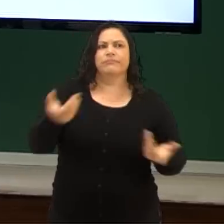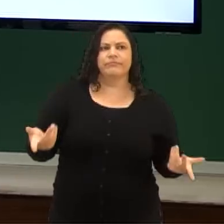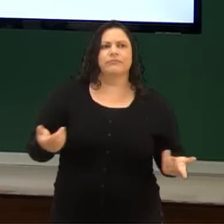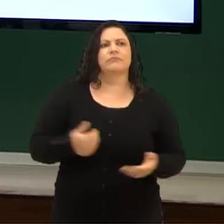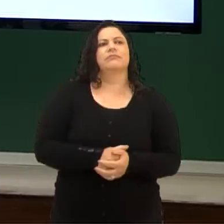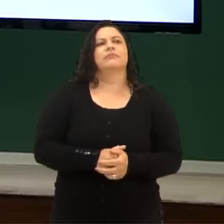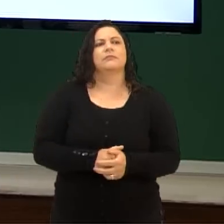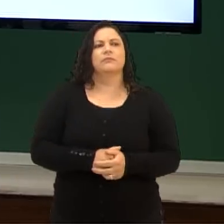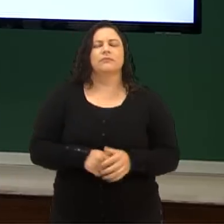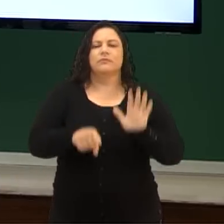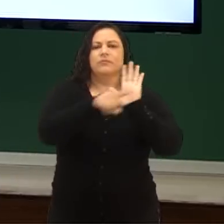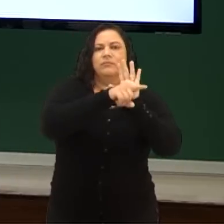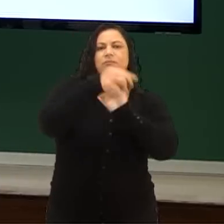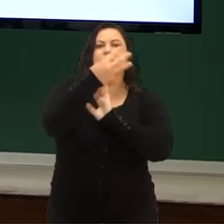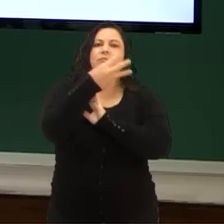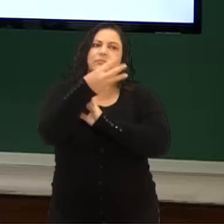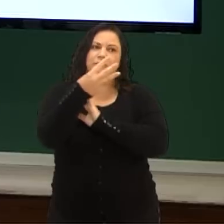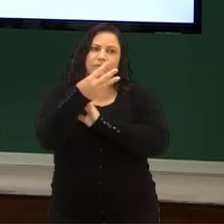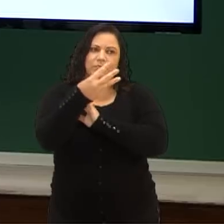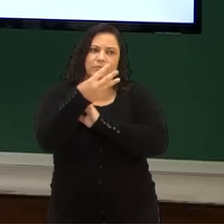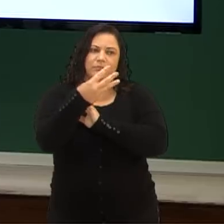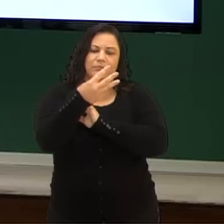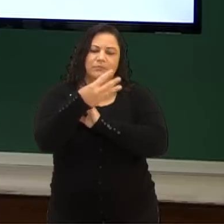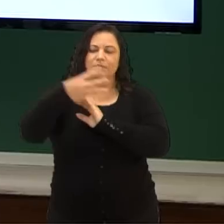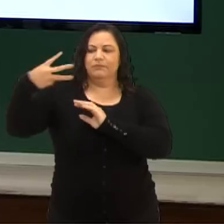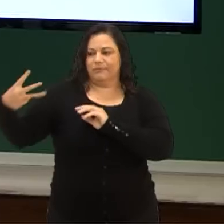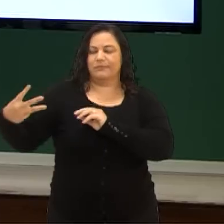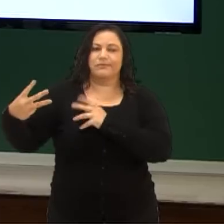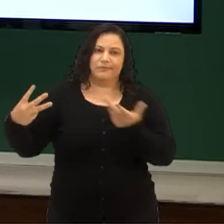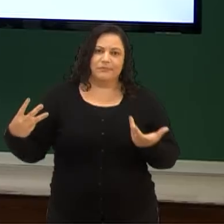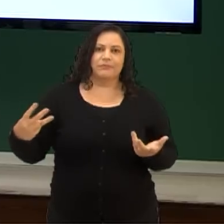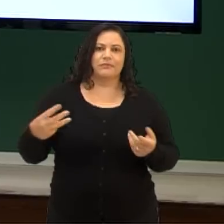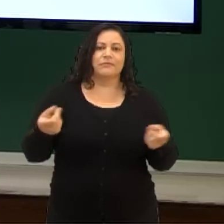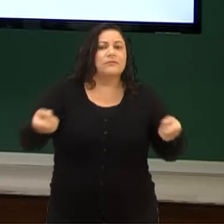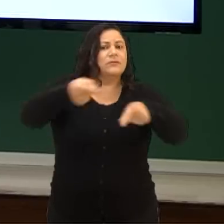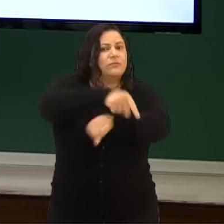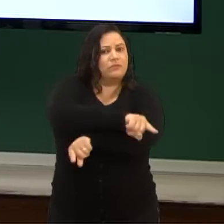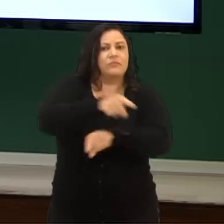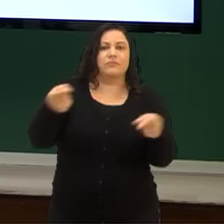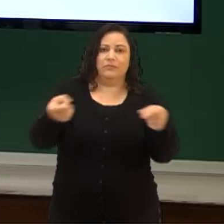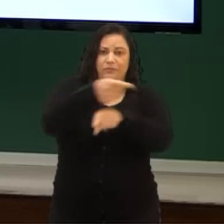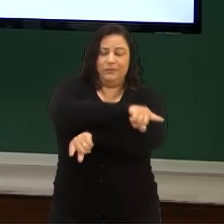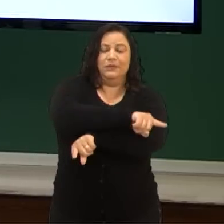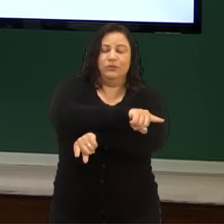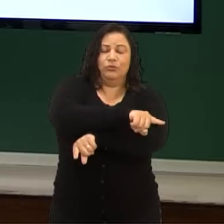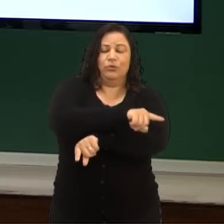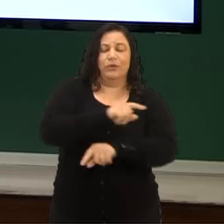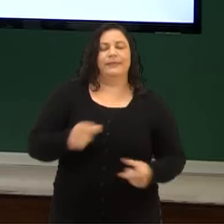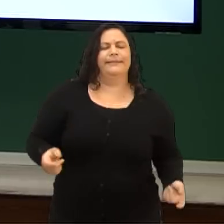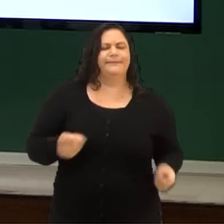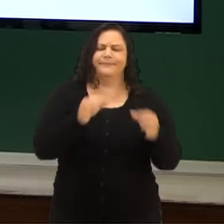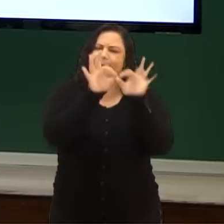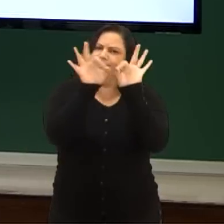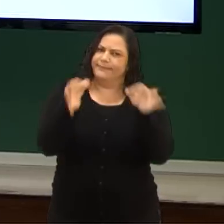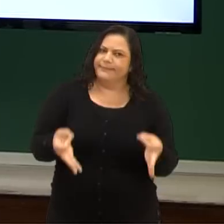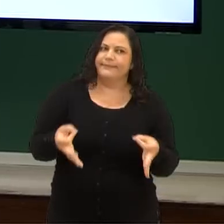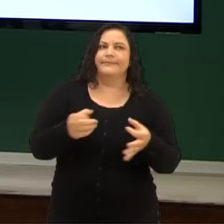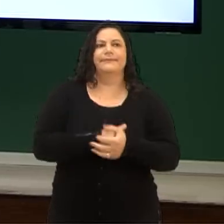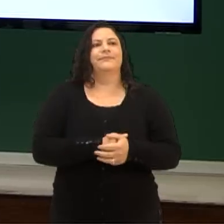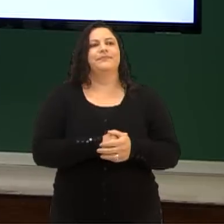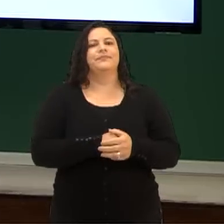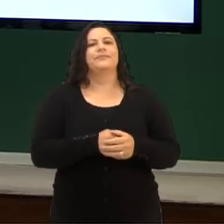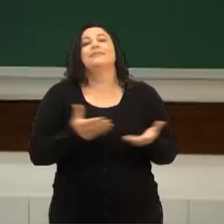ideia. Menos 3, 3. 7 menos 7. Você troca o sinal. Beleza? Bem simples, bem simples.